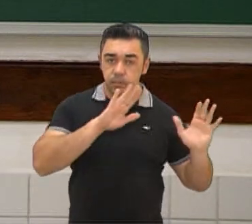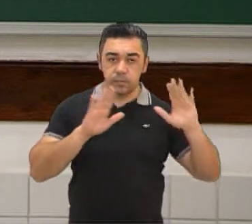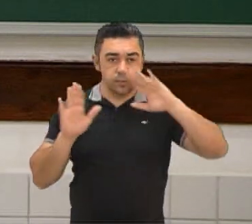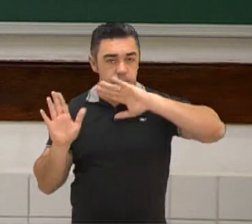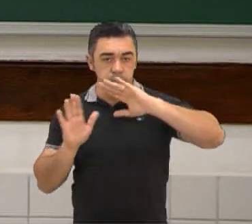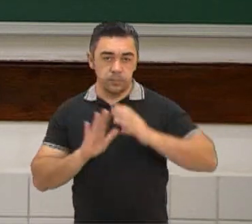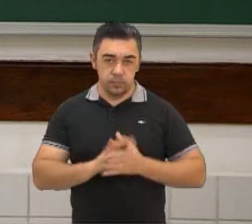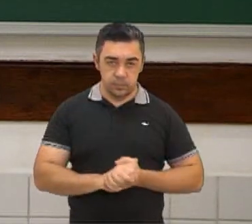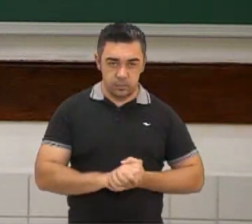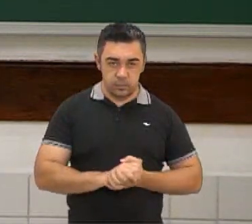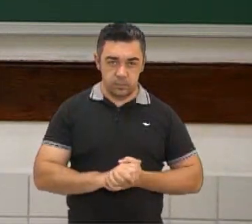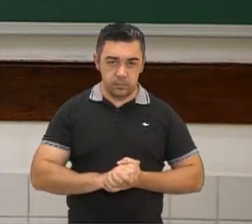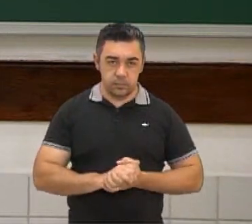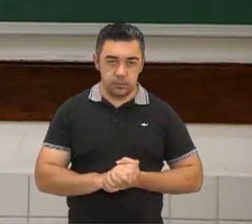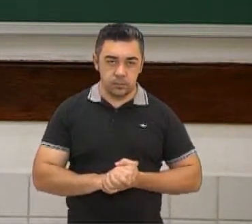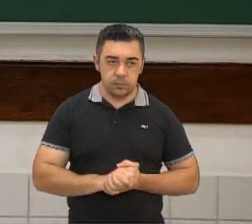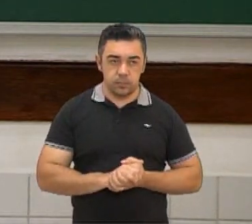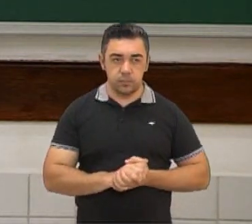os goleiros.